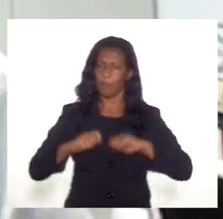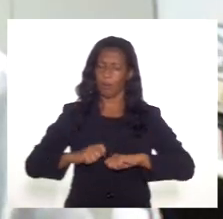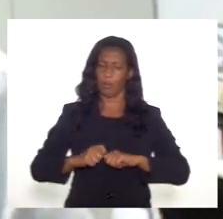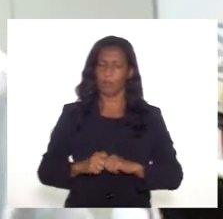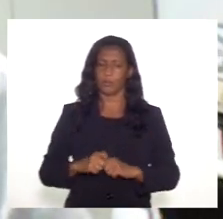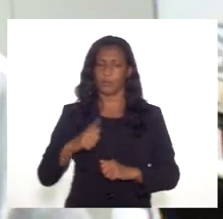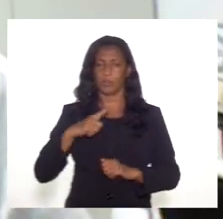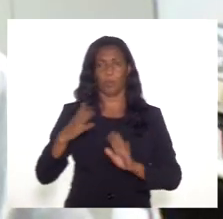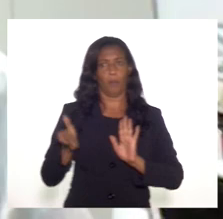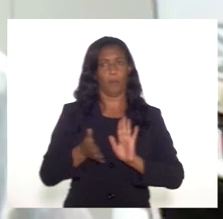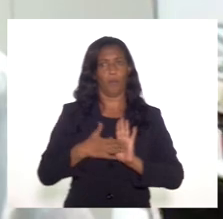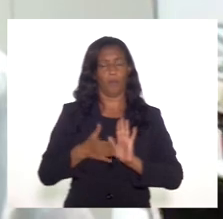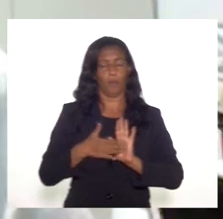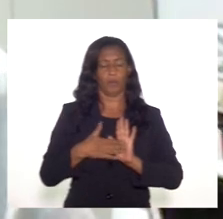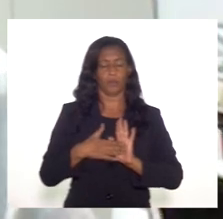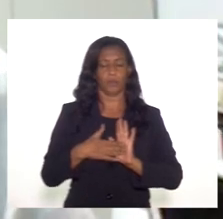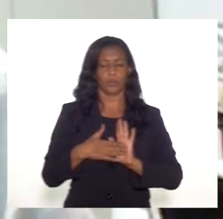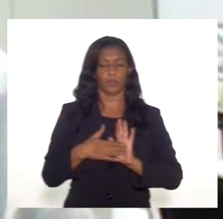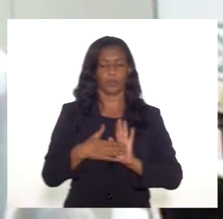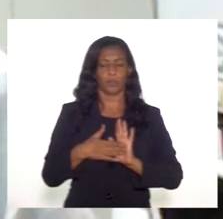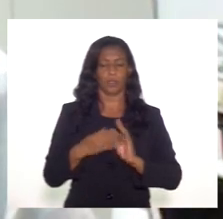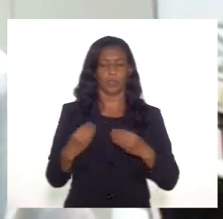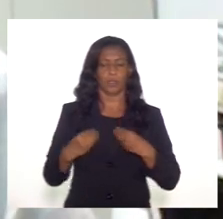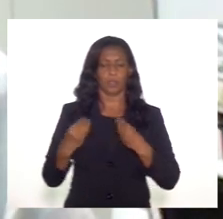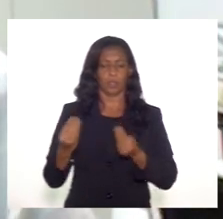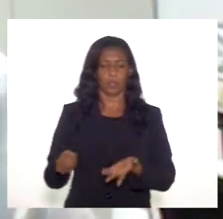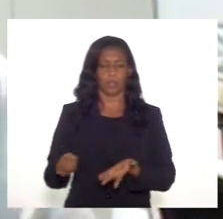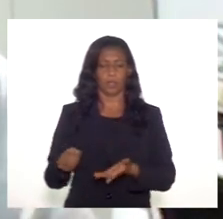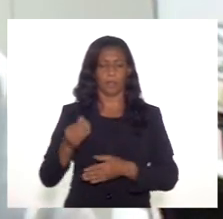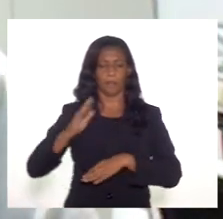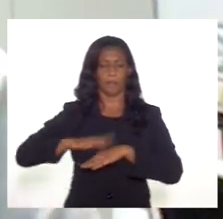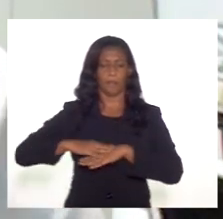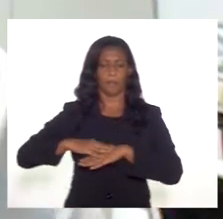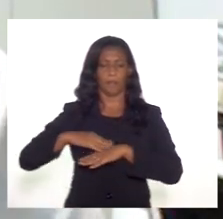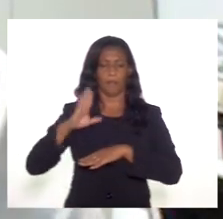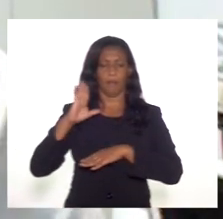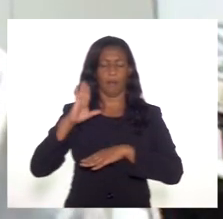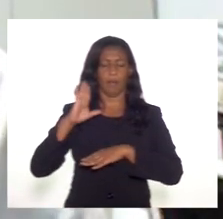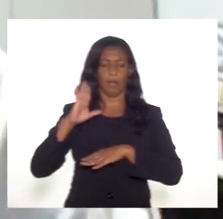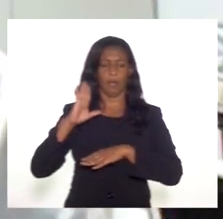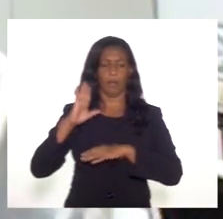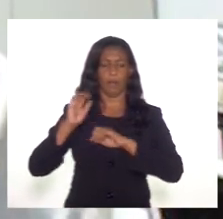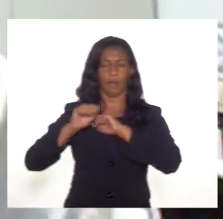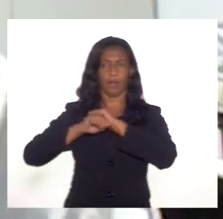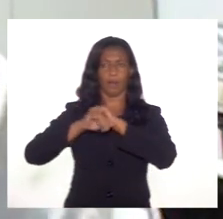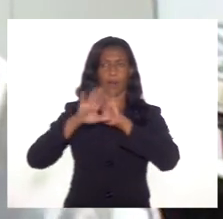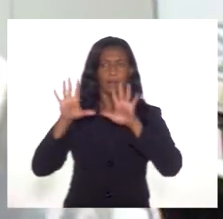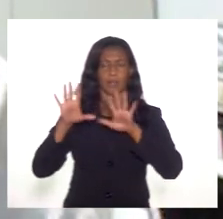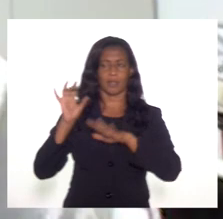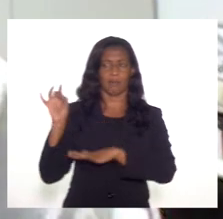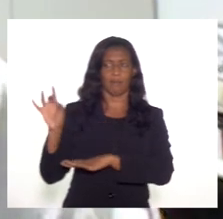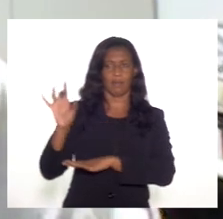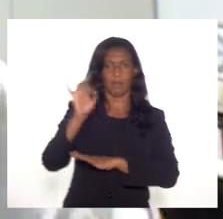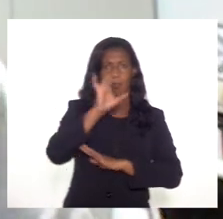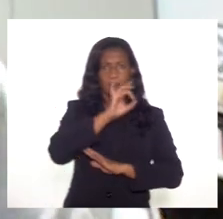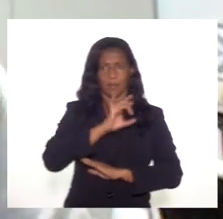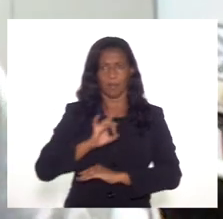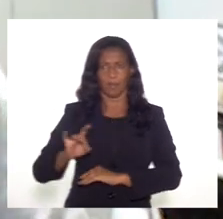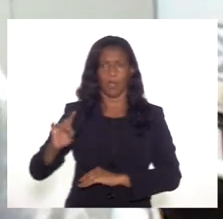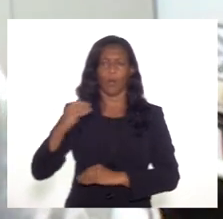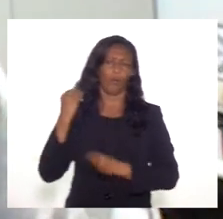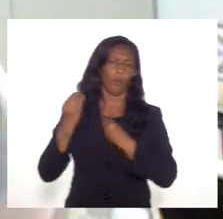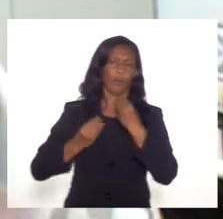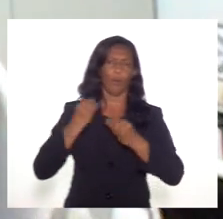proposta que permitisse maior clareza em cada categoria em como é o